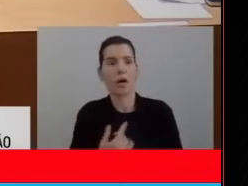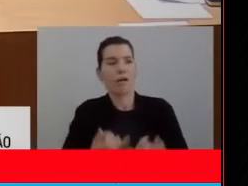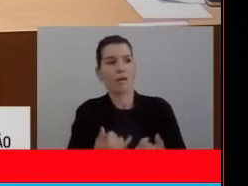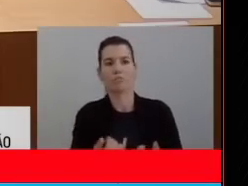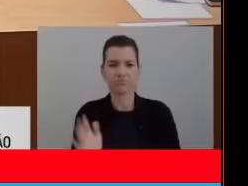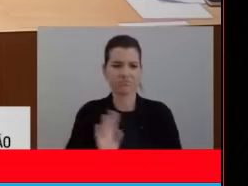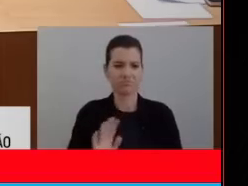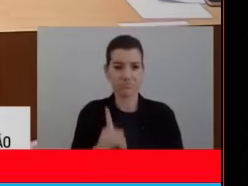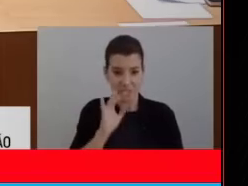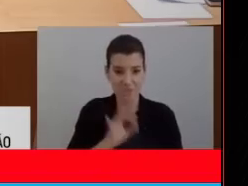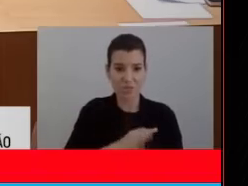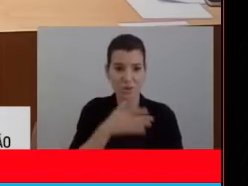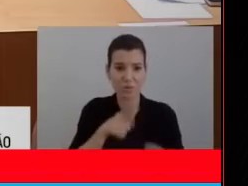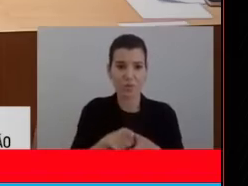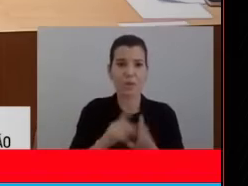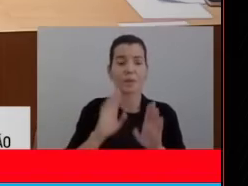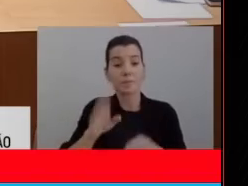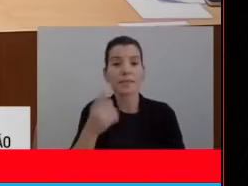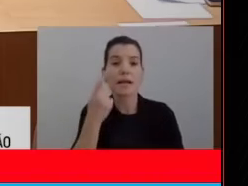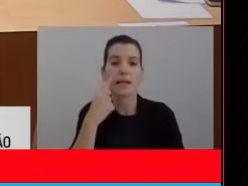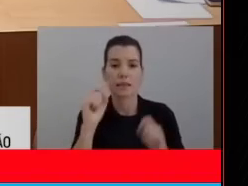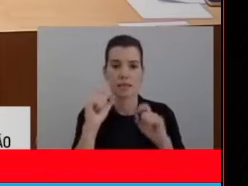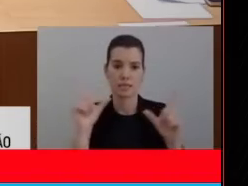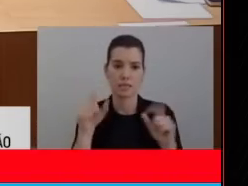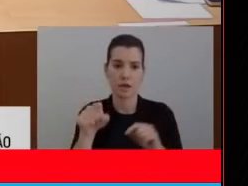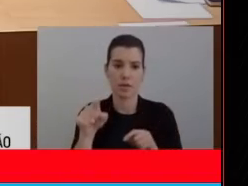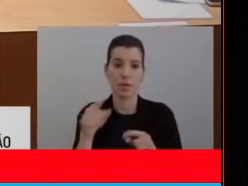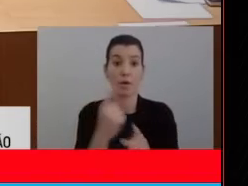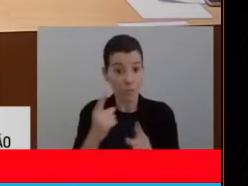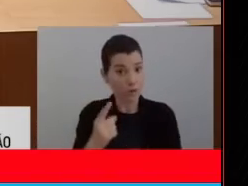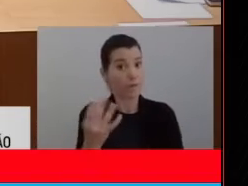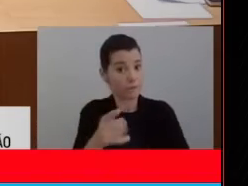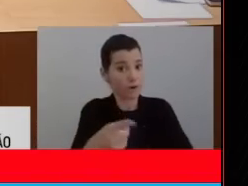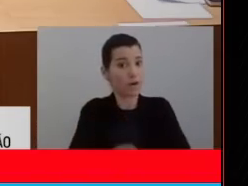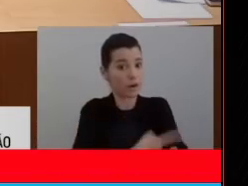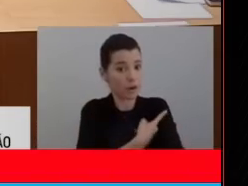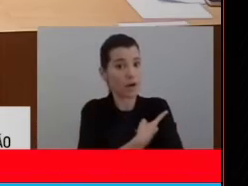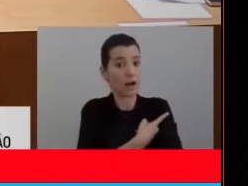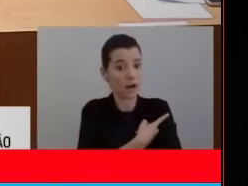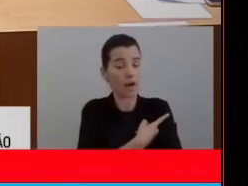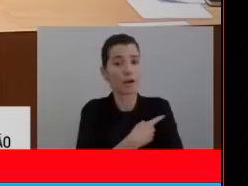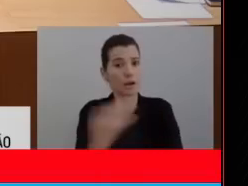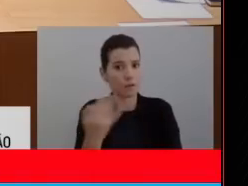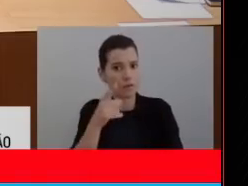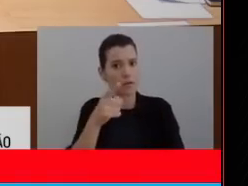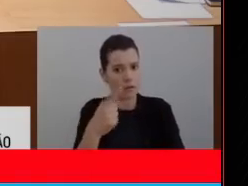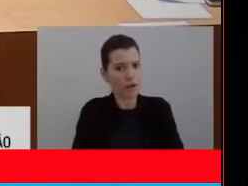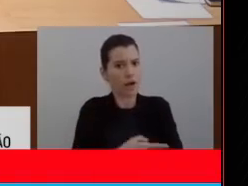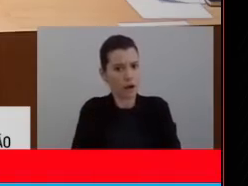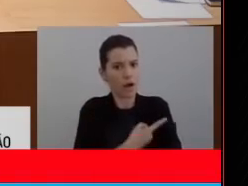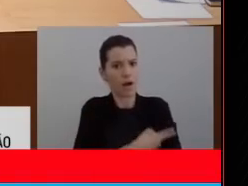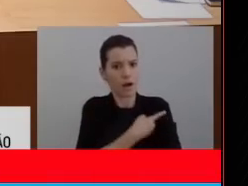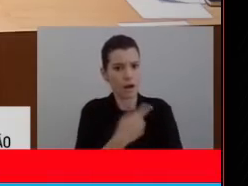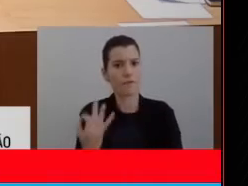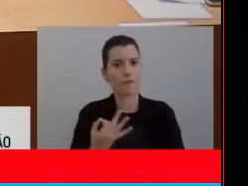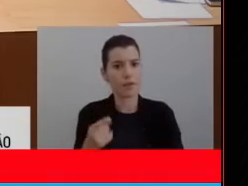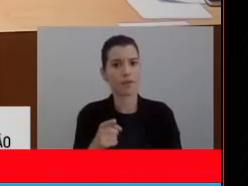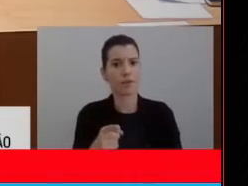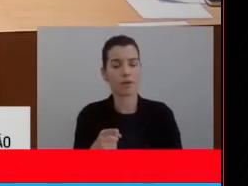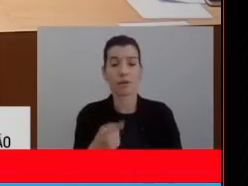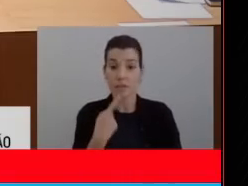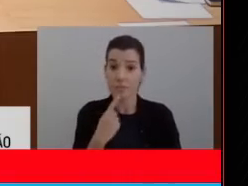senhora deputada tem que ser chamada atenção porque de facto abusada é abusa tá a perceber